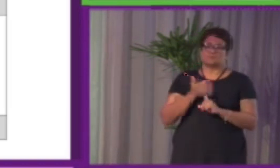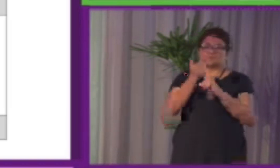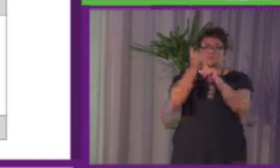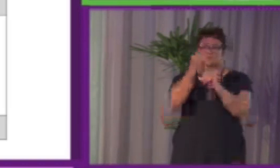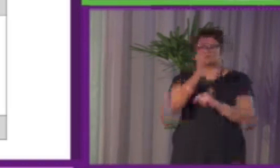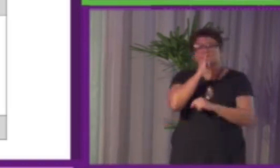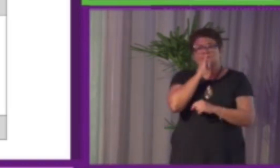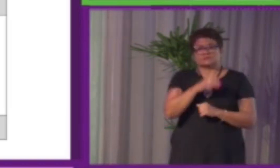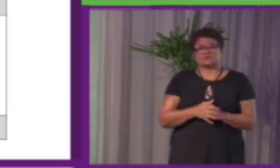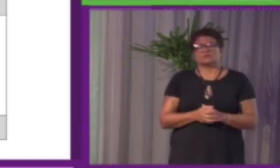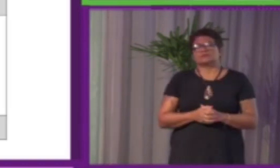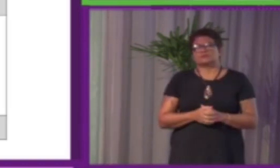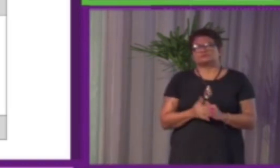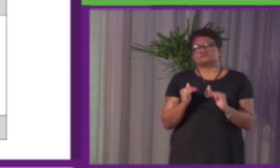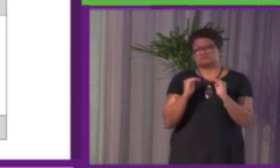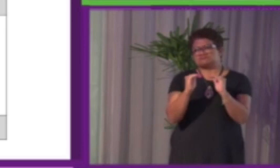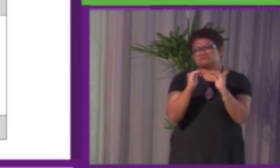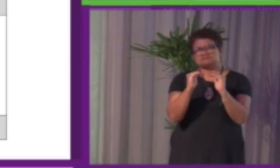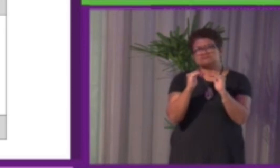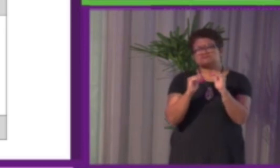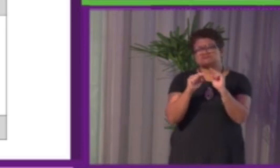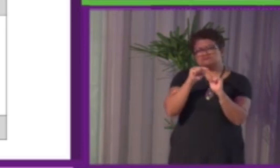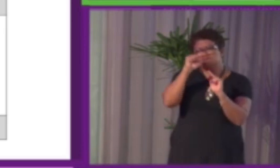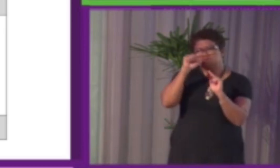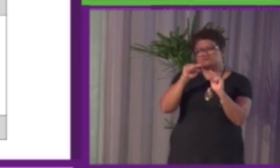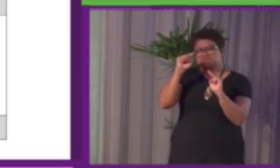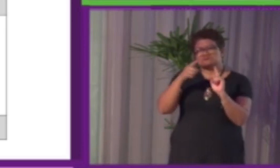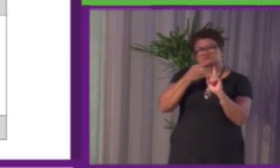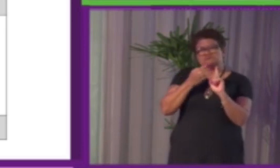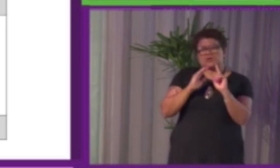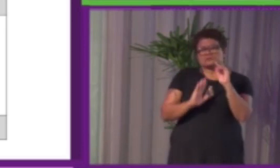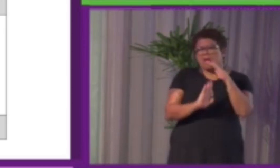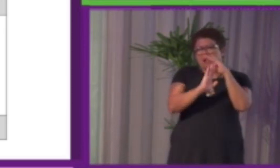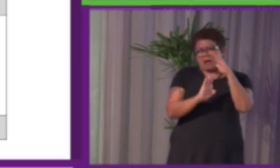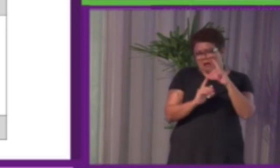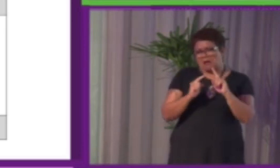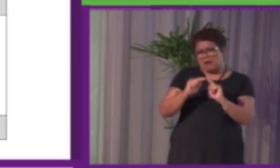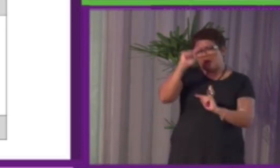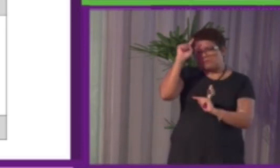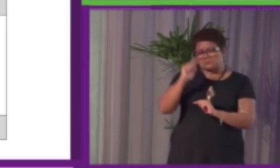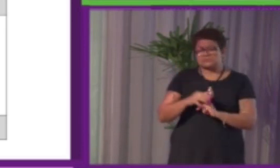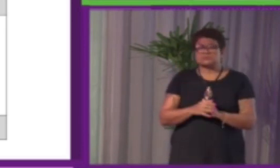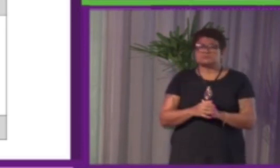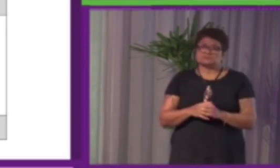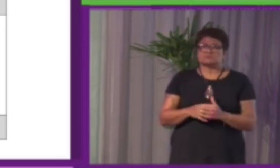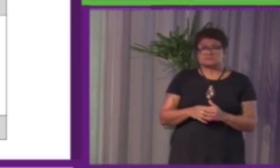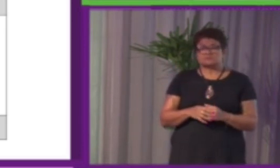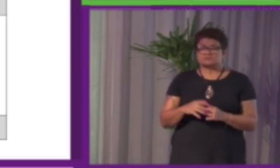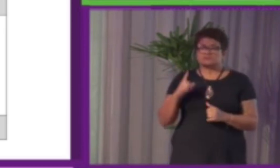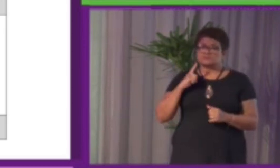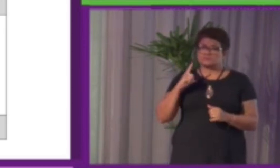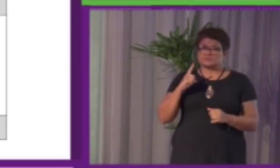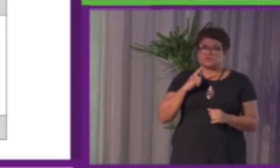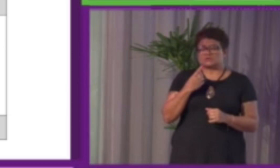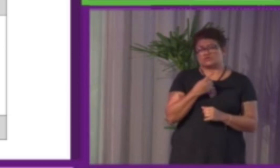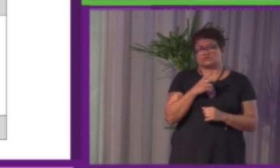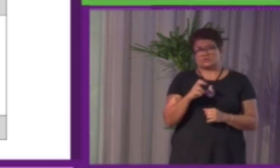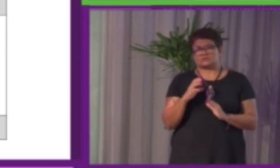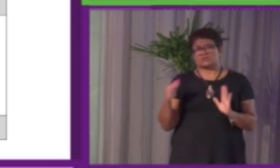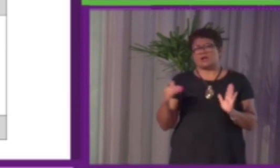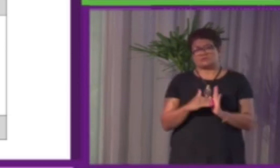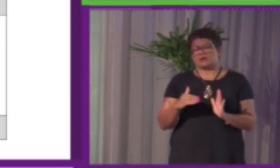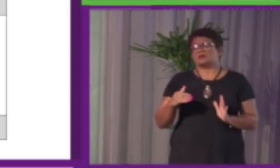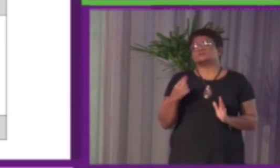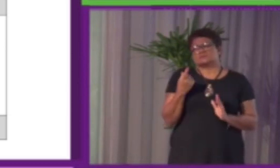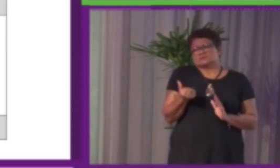com limiar aí, bastante alto até, por exemplo, para a fibrose cística, o limiar foi de 576 mil, tá,